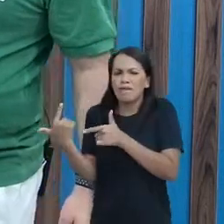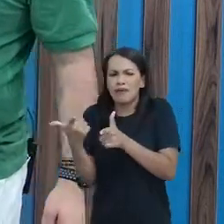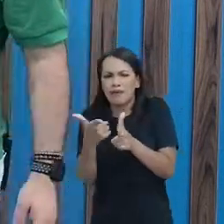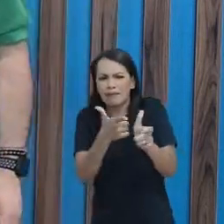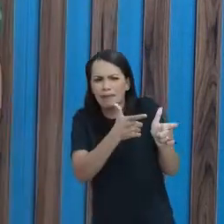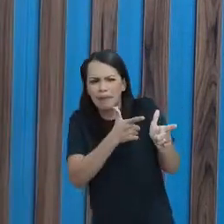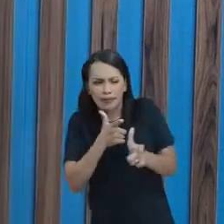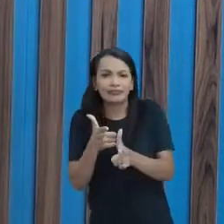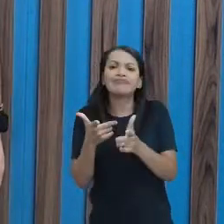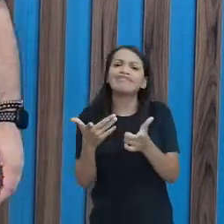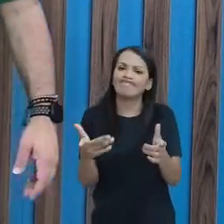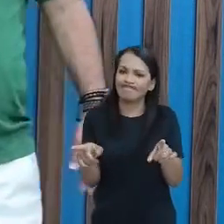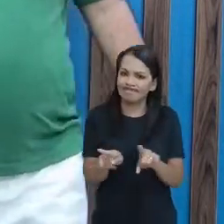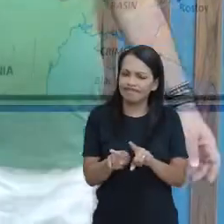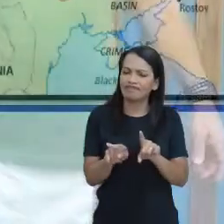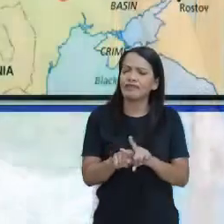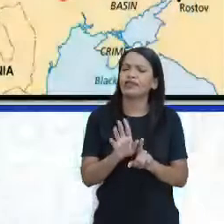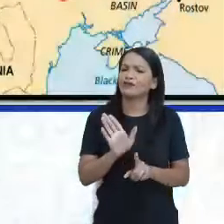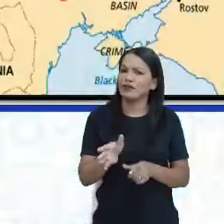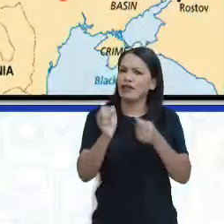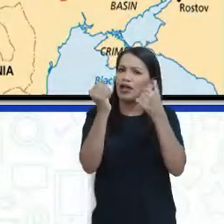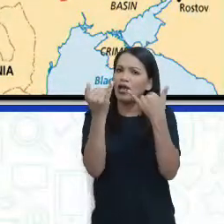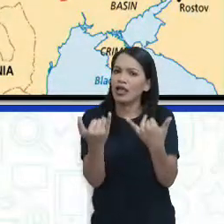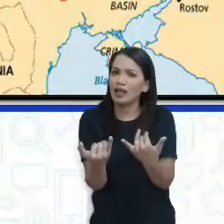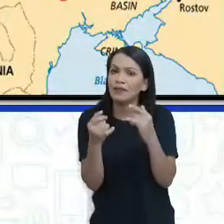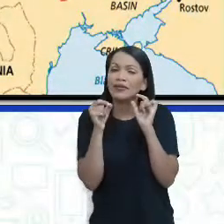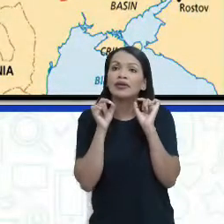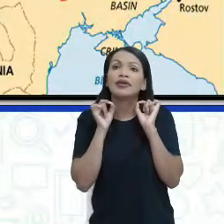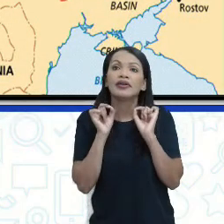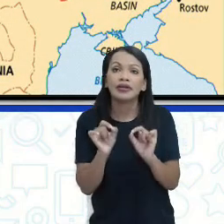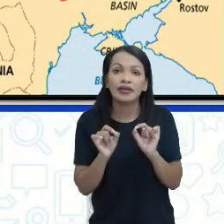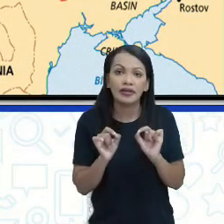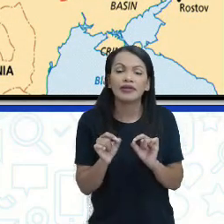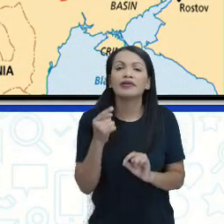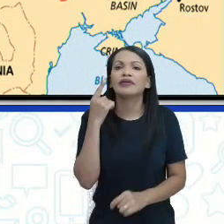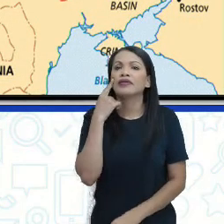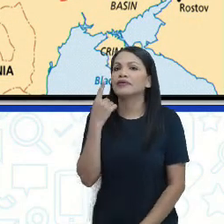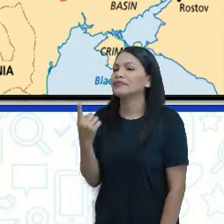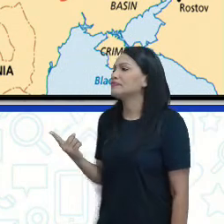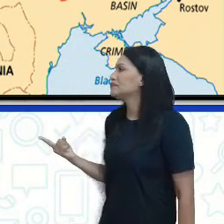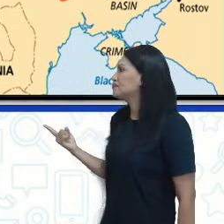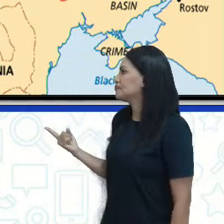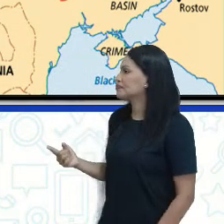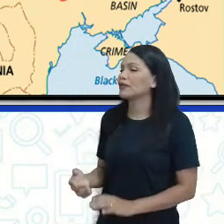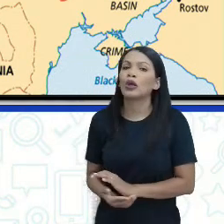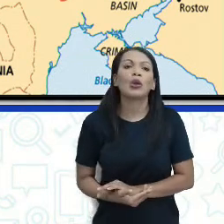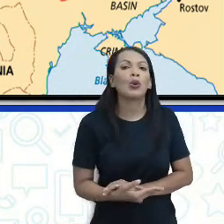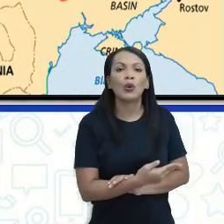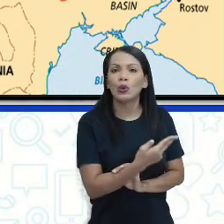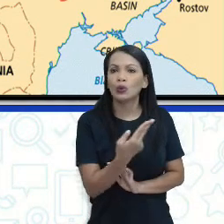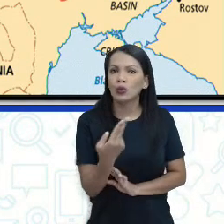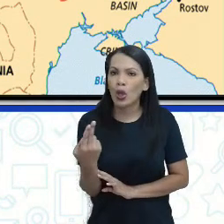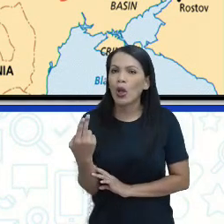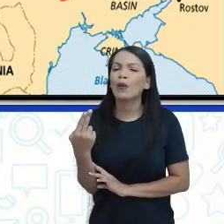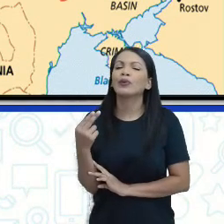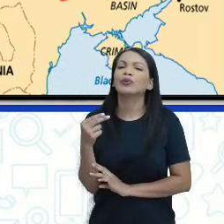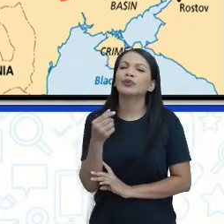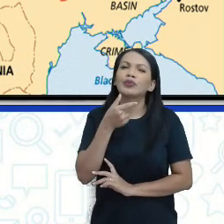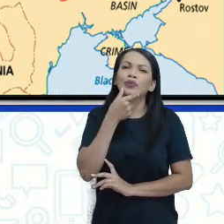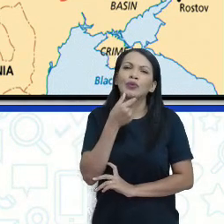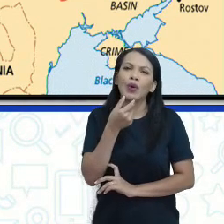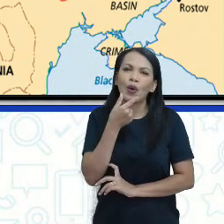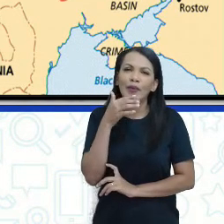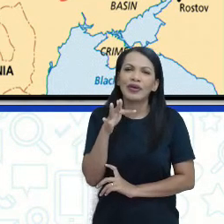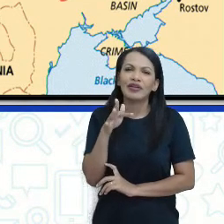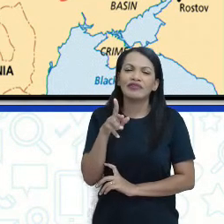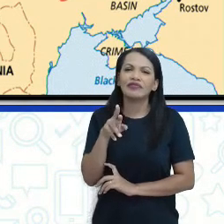já falei aqui, o nome da operação se deve ao Frederico Barbarossa, né, do Sacro Império Romano Germânico, que